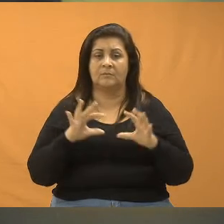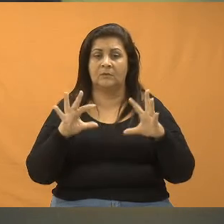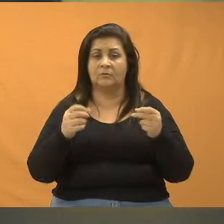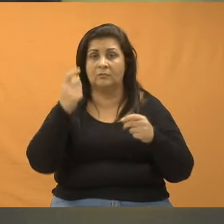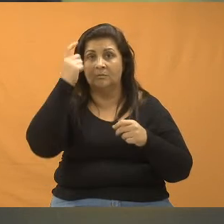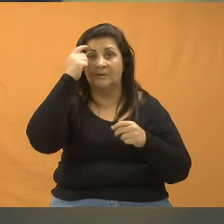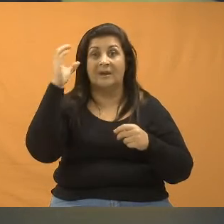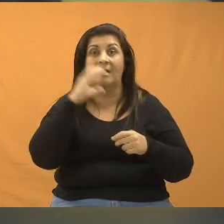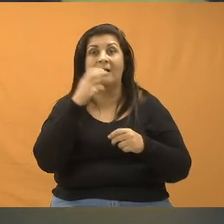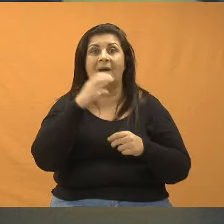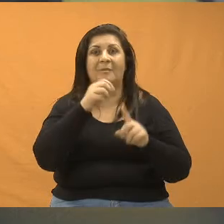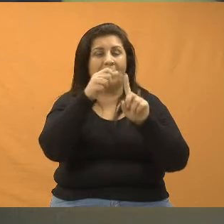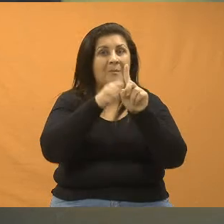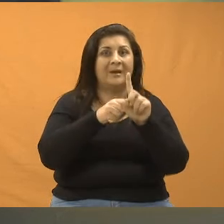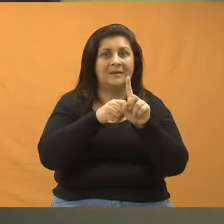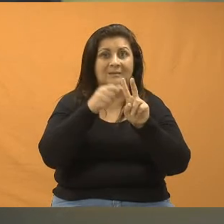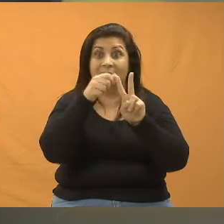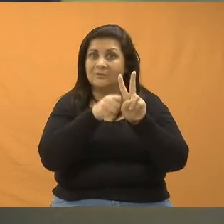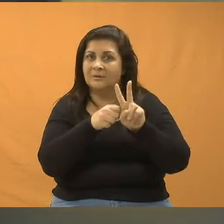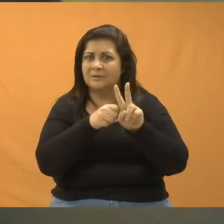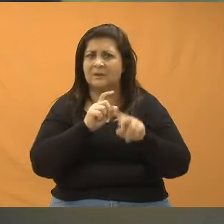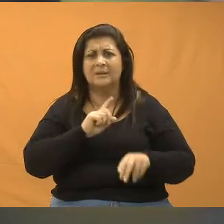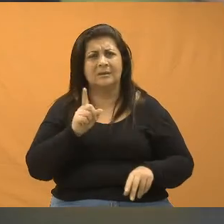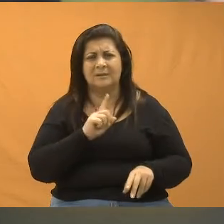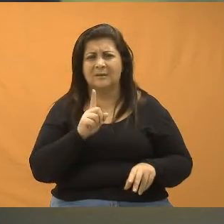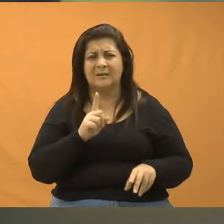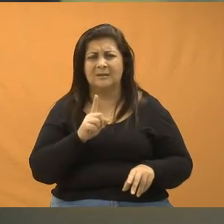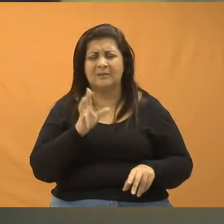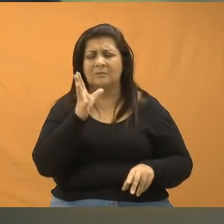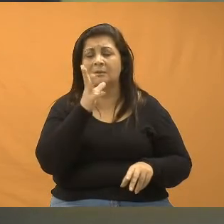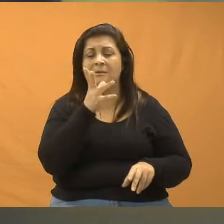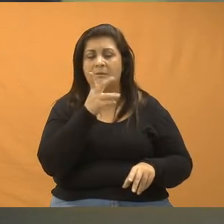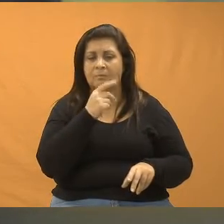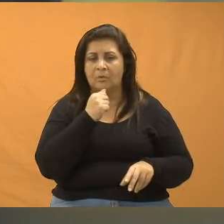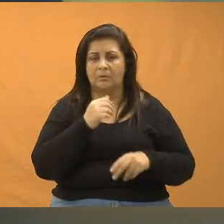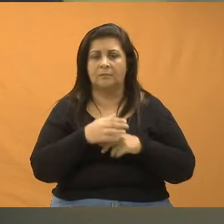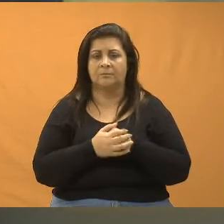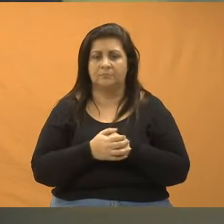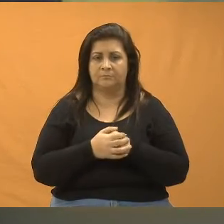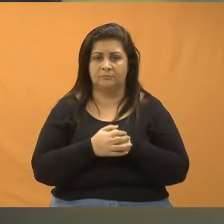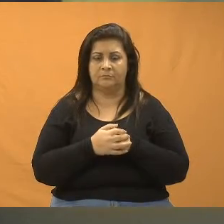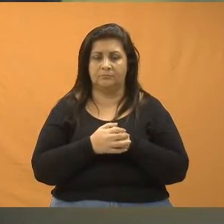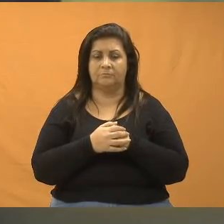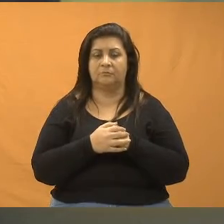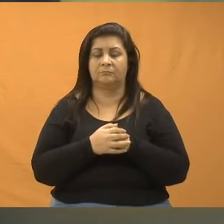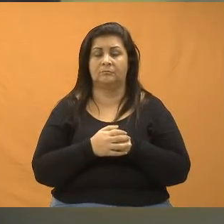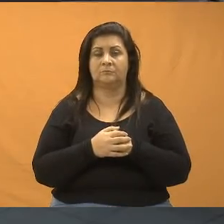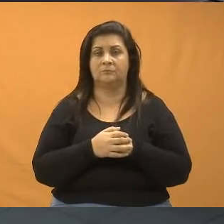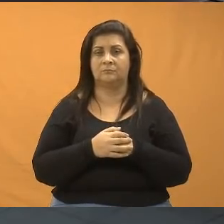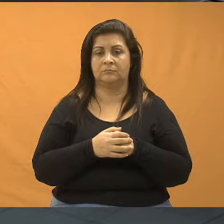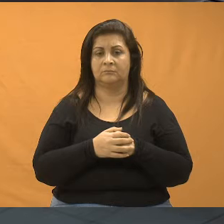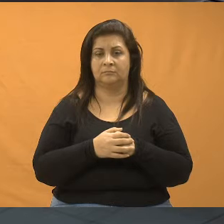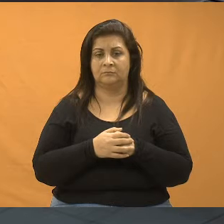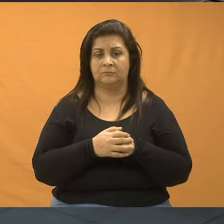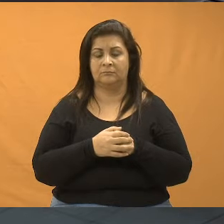vai acontecer daqui 1 mês, 2 meses. Não vai, é um processo longo. Verdade. E uma coisa que só para encerrar, por